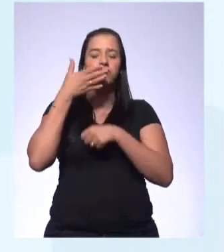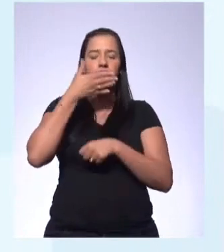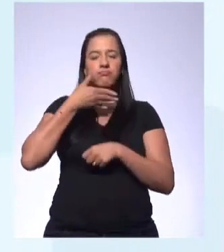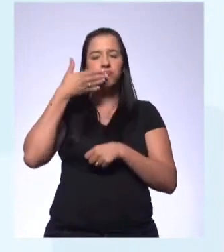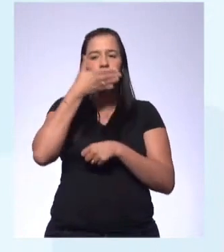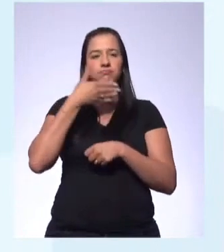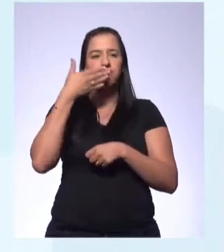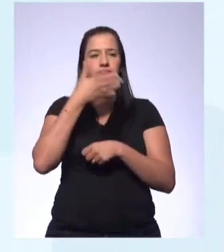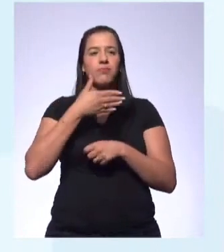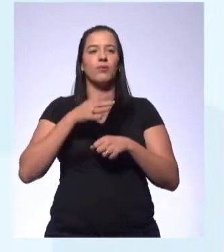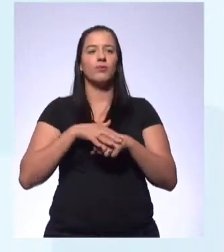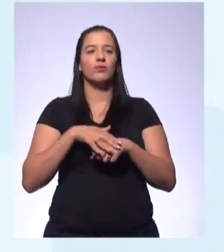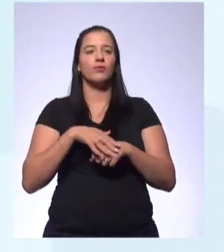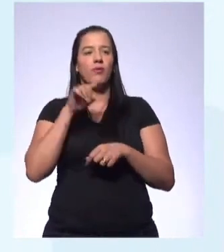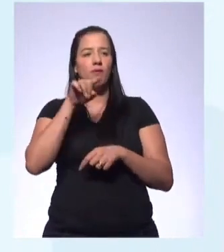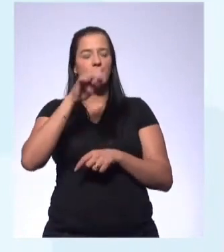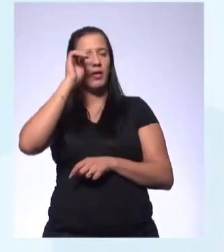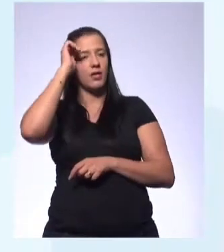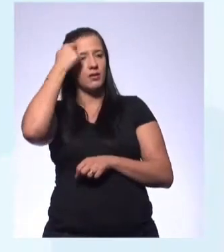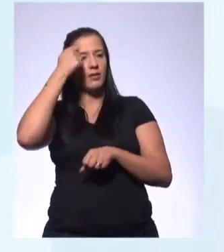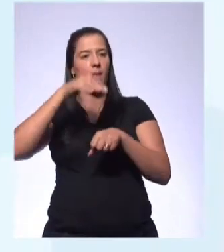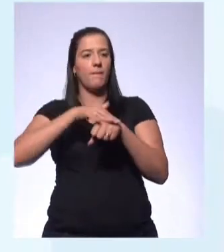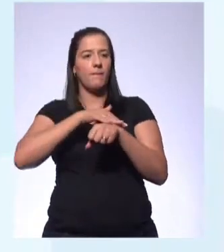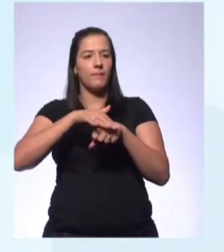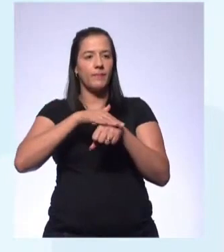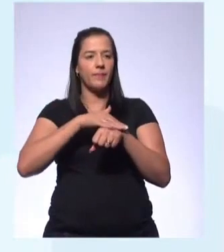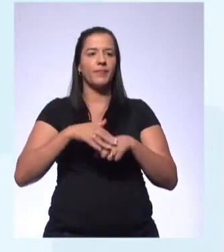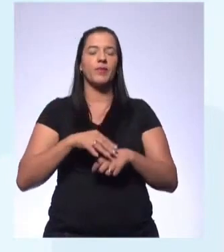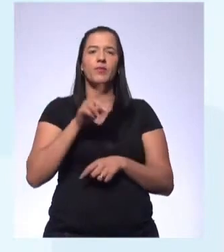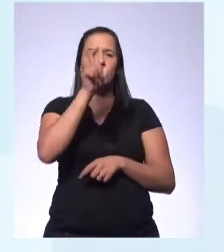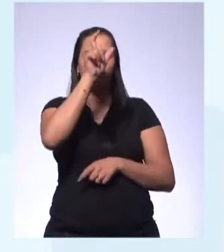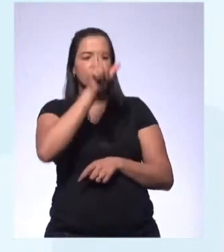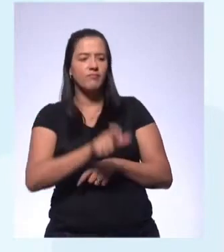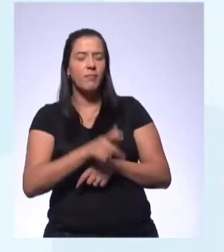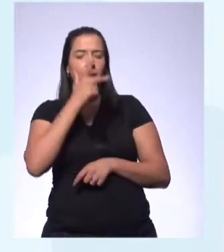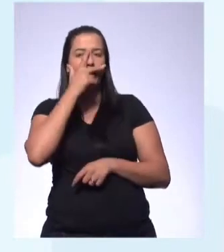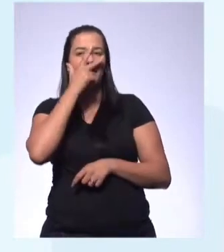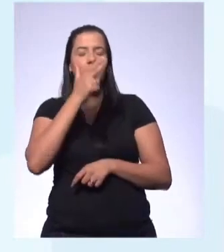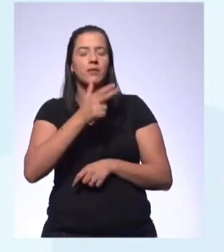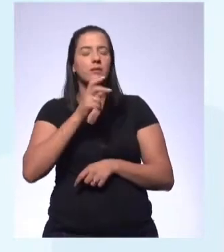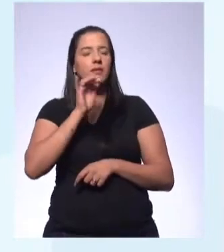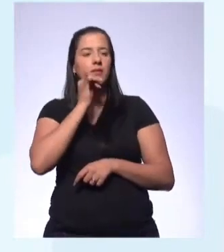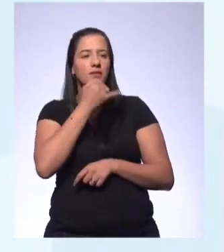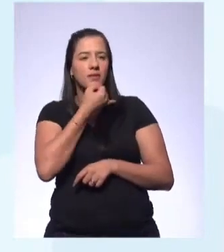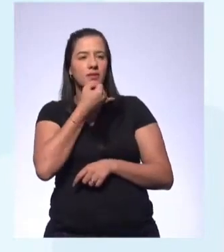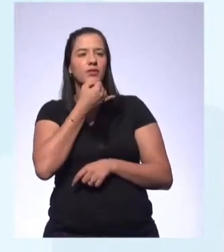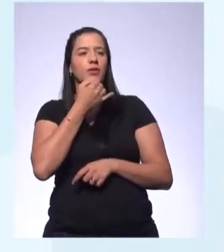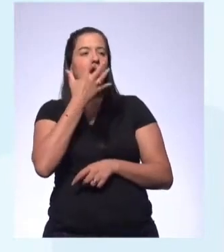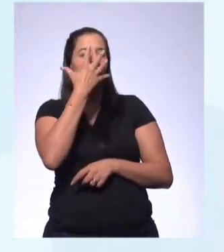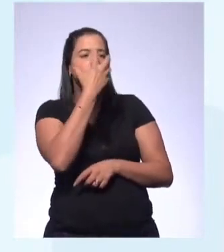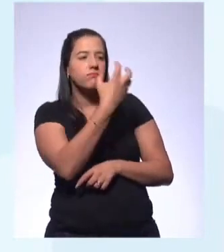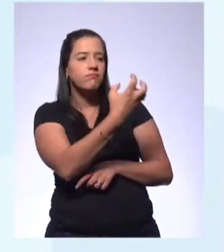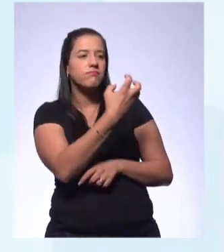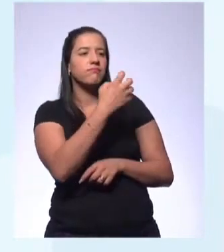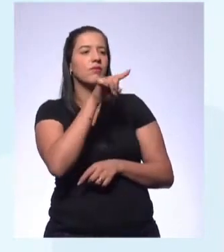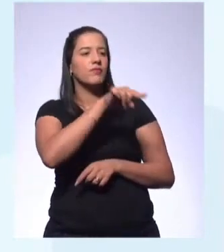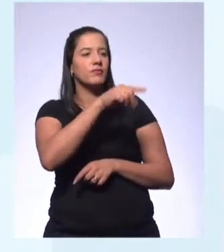tote negra, e o teu aspecto pesaroso e triste prendeu minha alma, sedutora